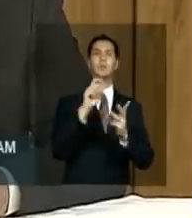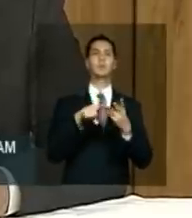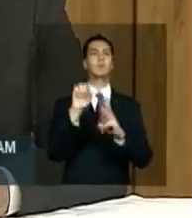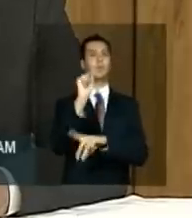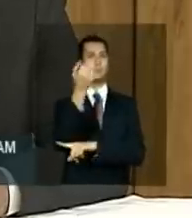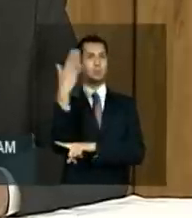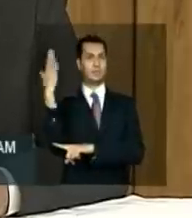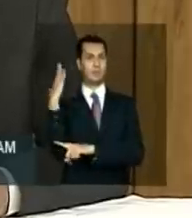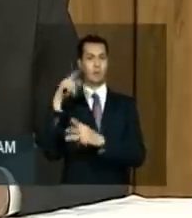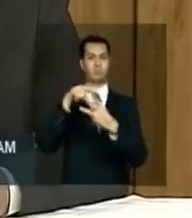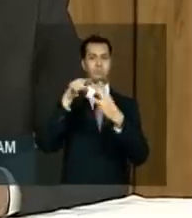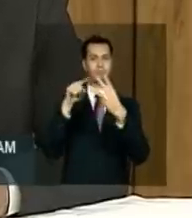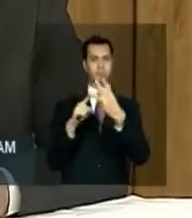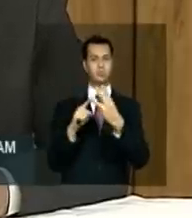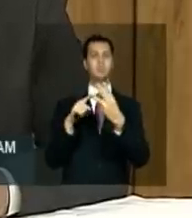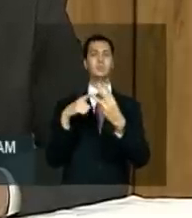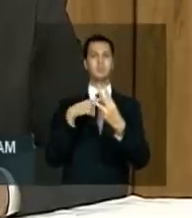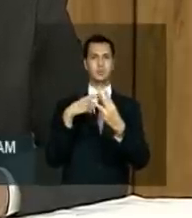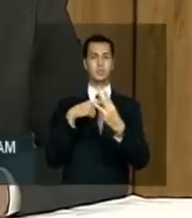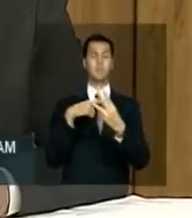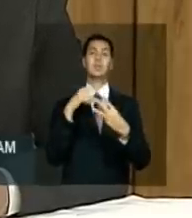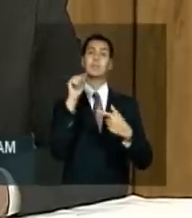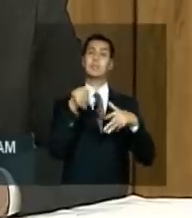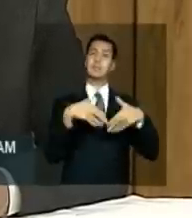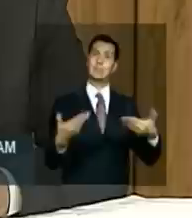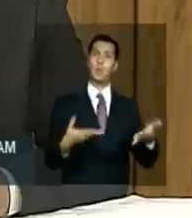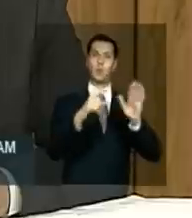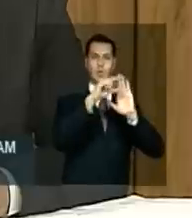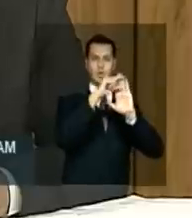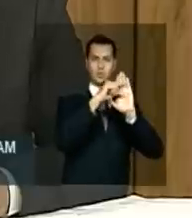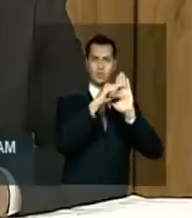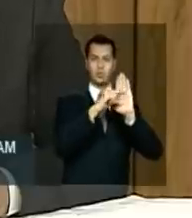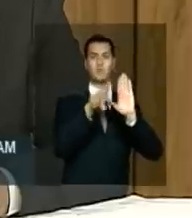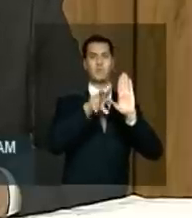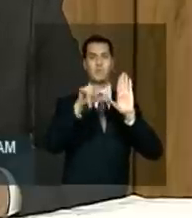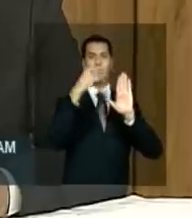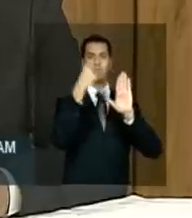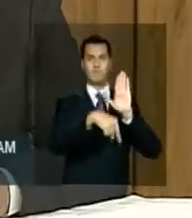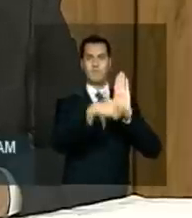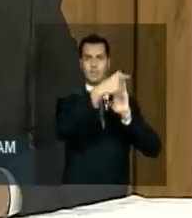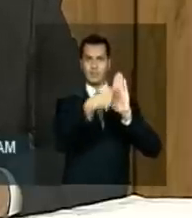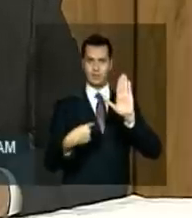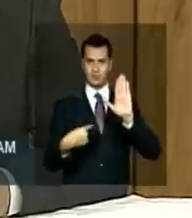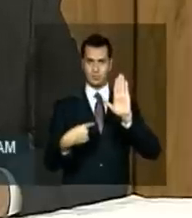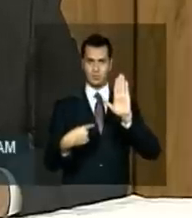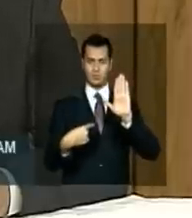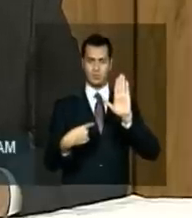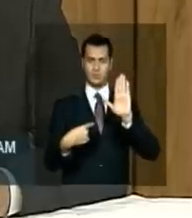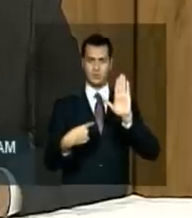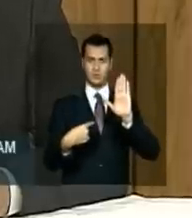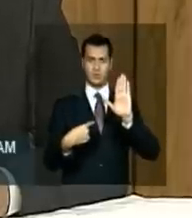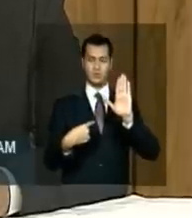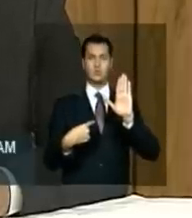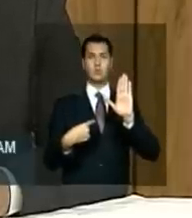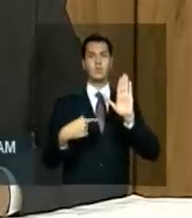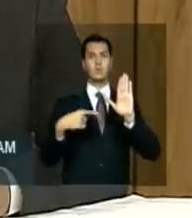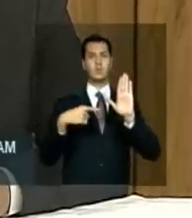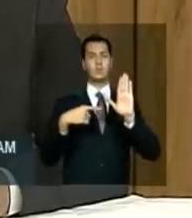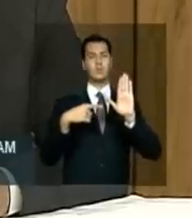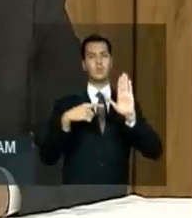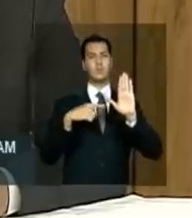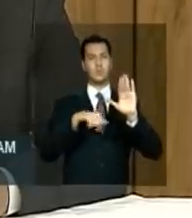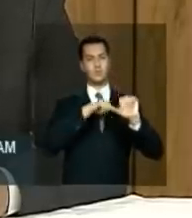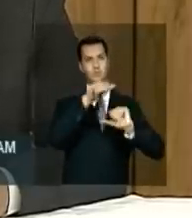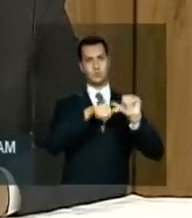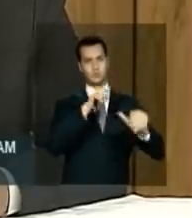e desse ponto esse artigo será vetado e re eh introduzido na medida provisória